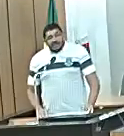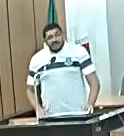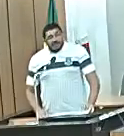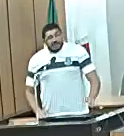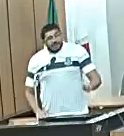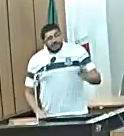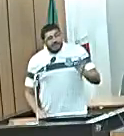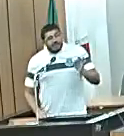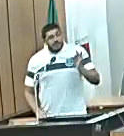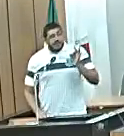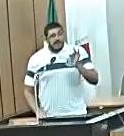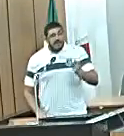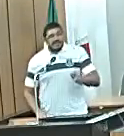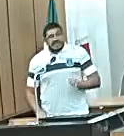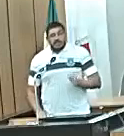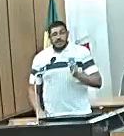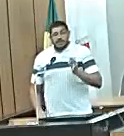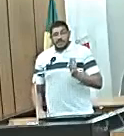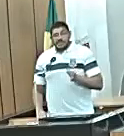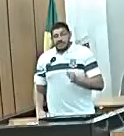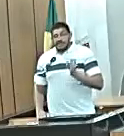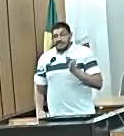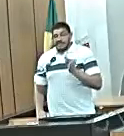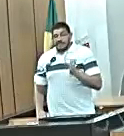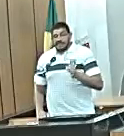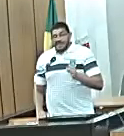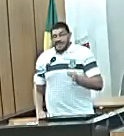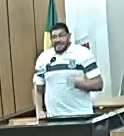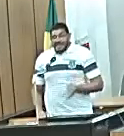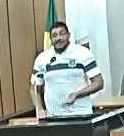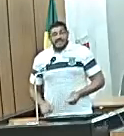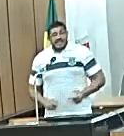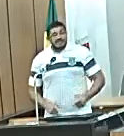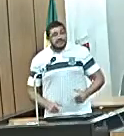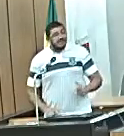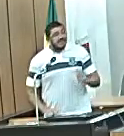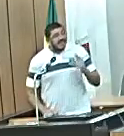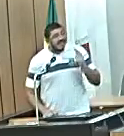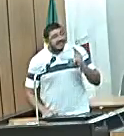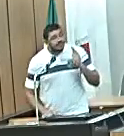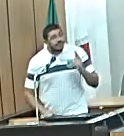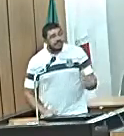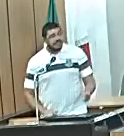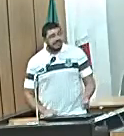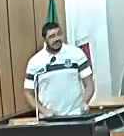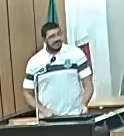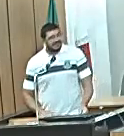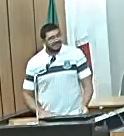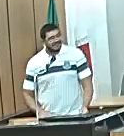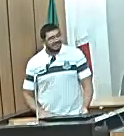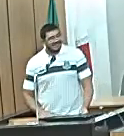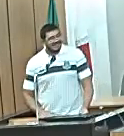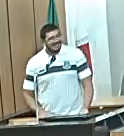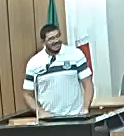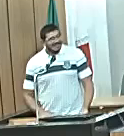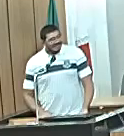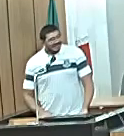para nós temos progressão e promoção nessa nossa carreira temos que brigar na justiça